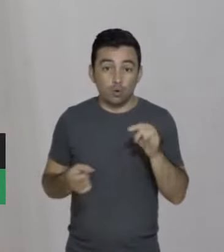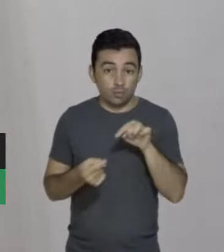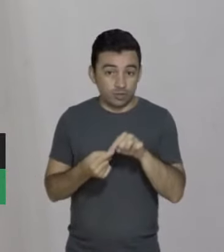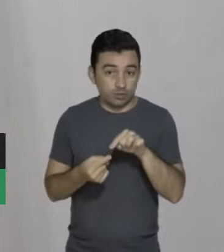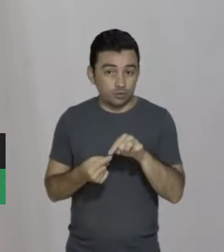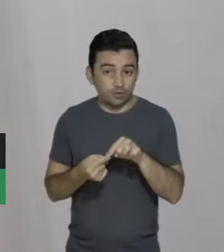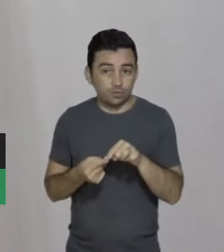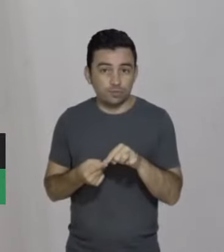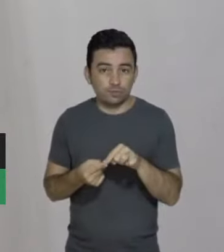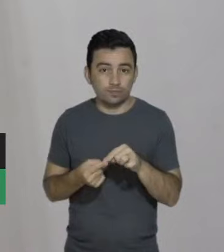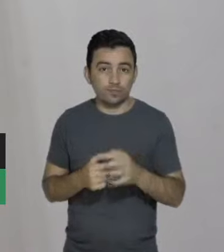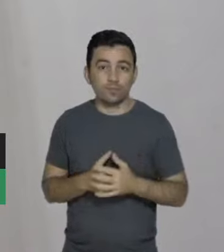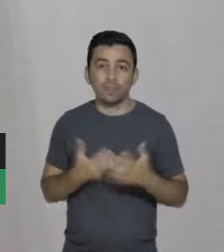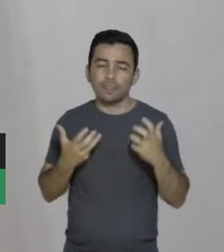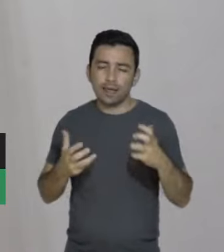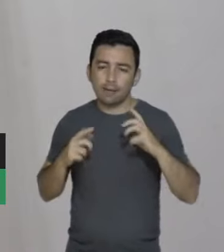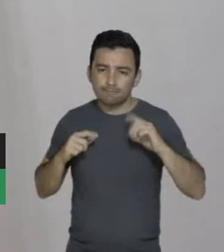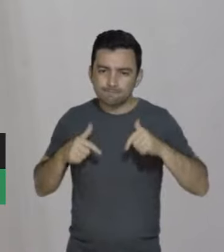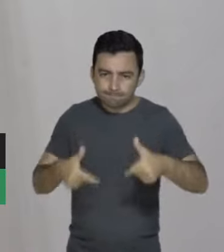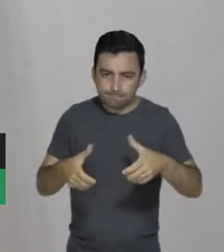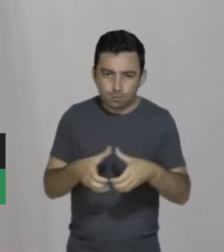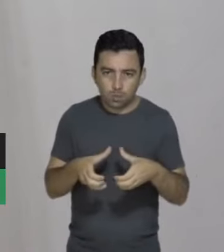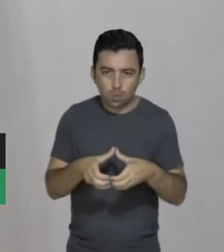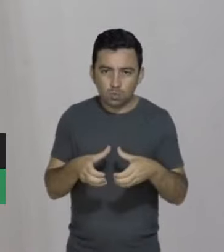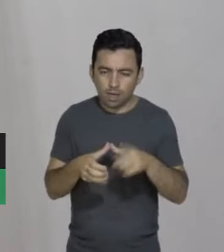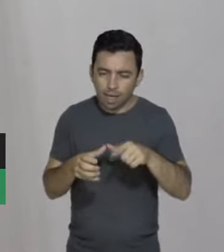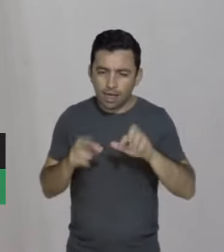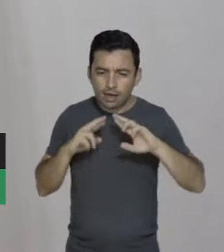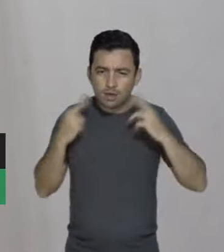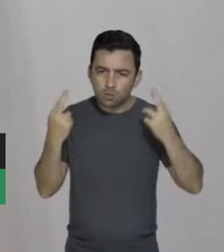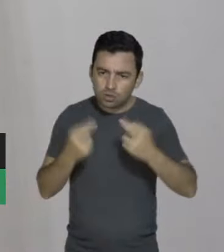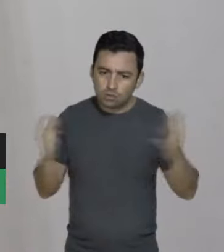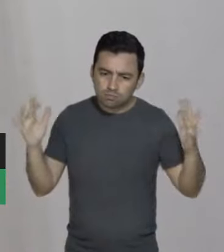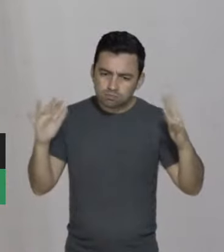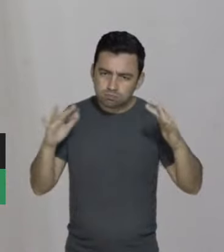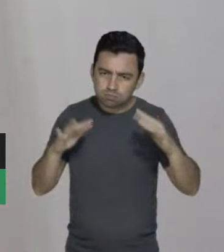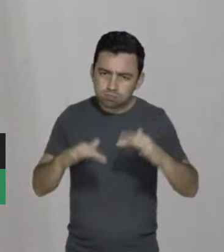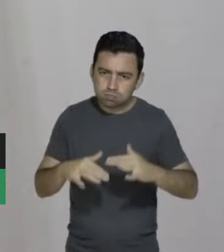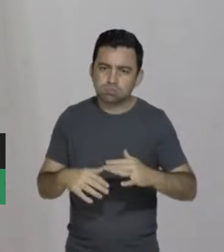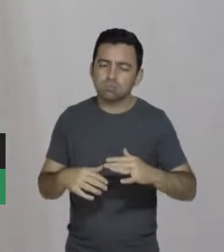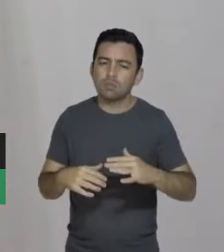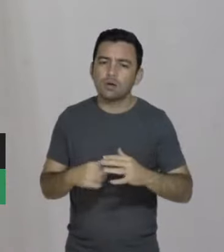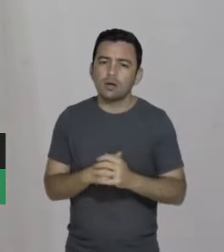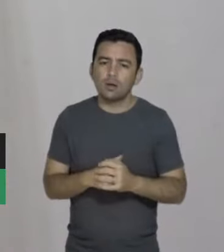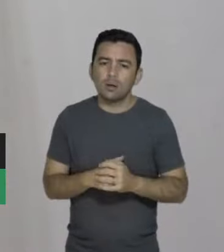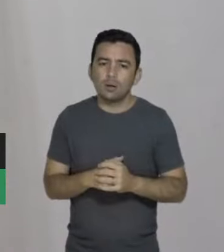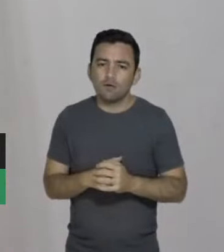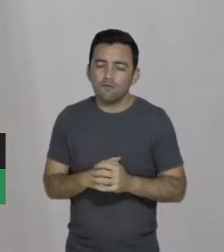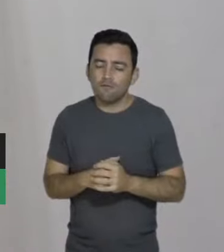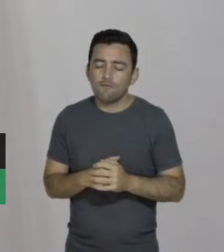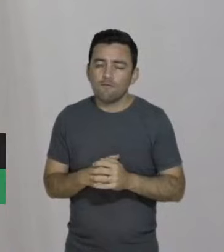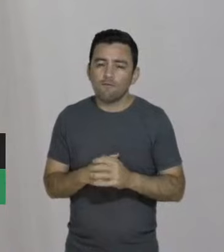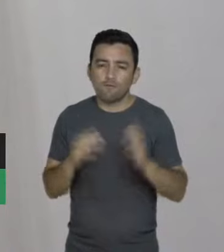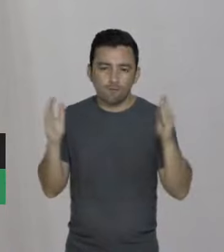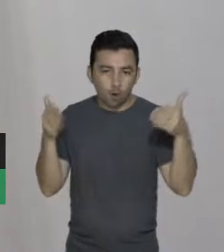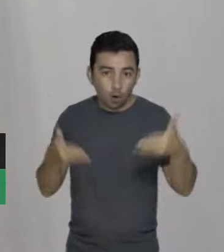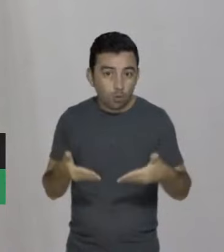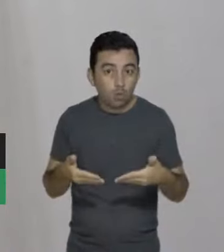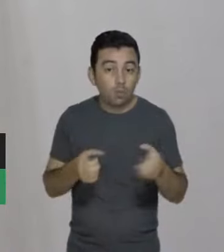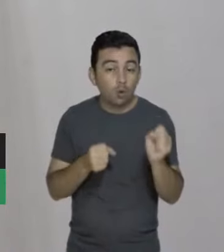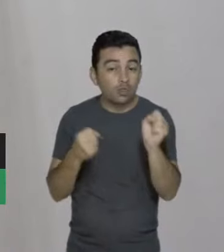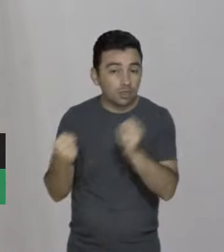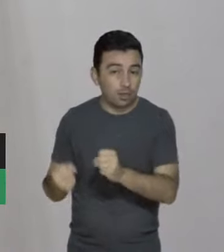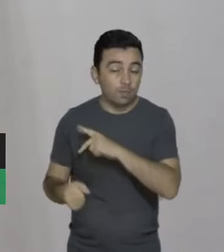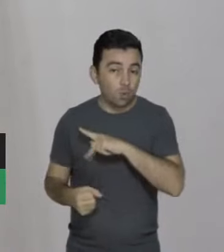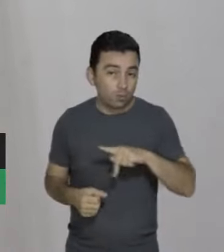com frente parlamentar é reunir os atores ligados ao poder público estadual mas